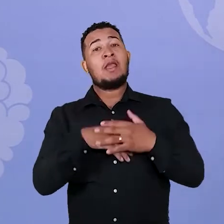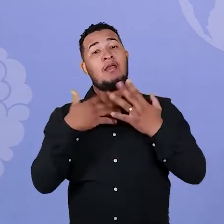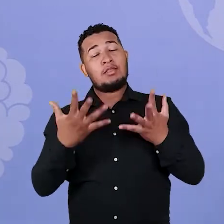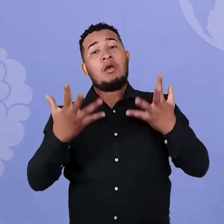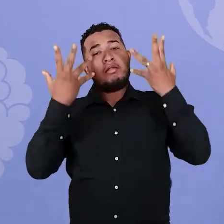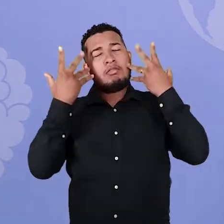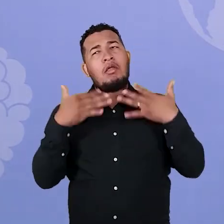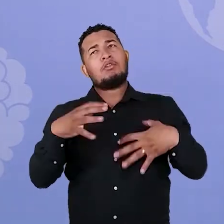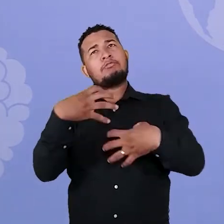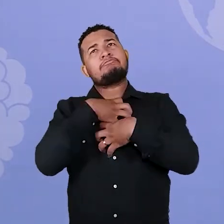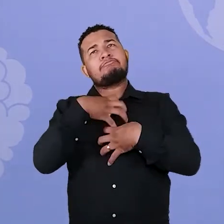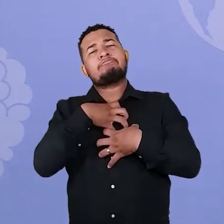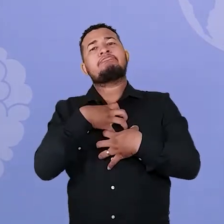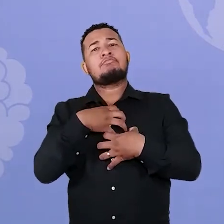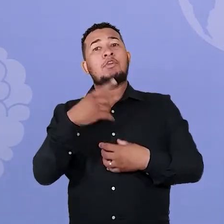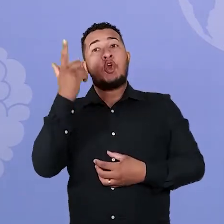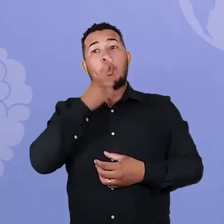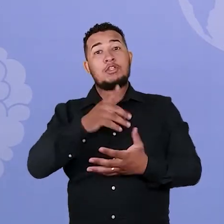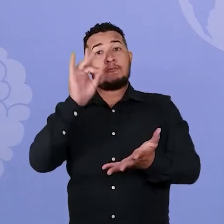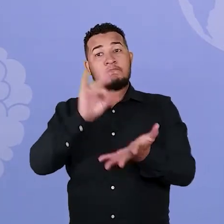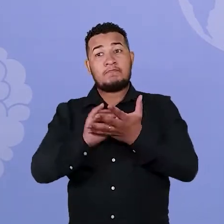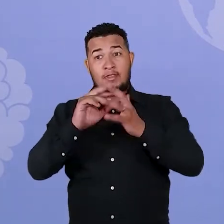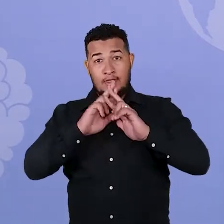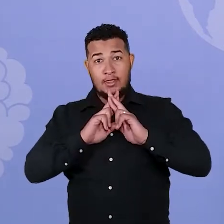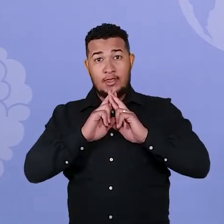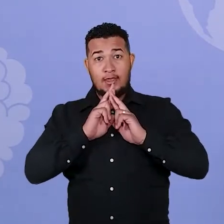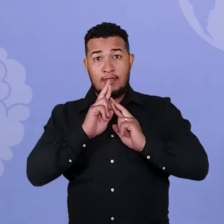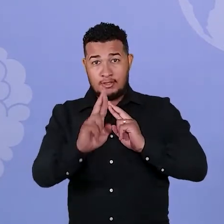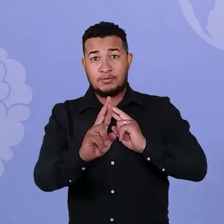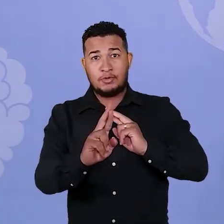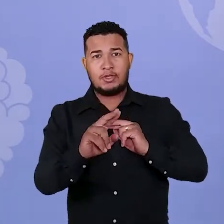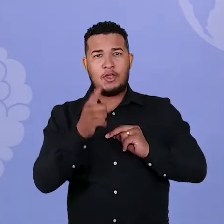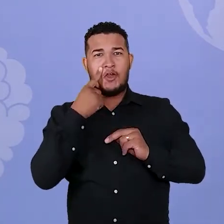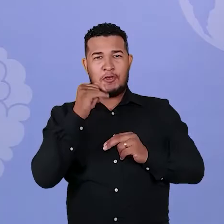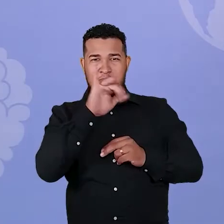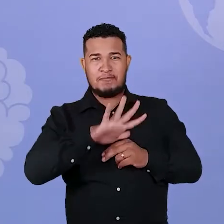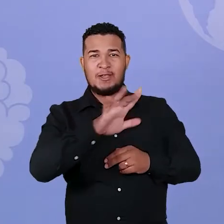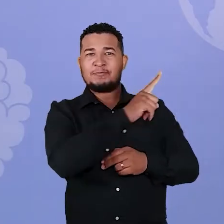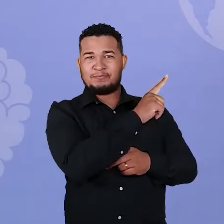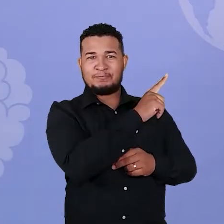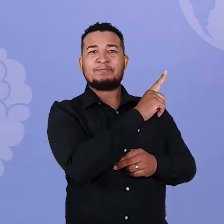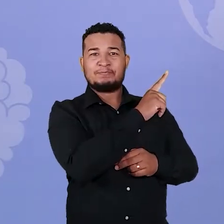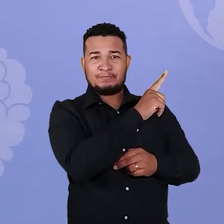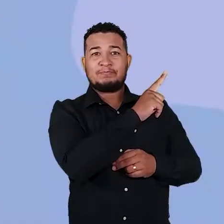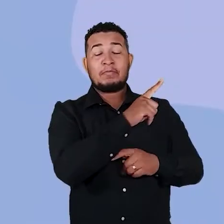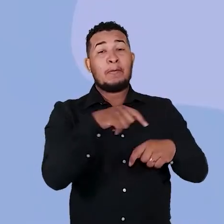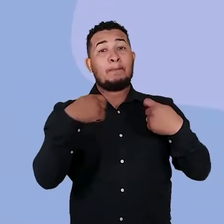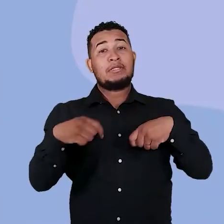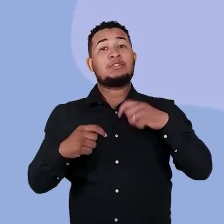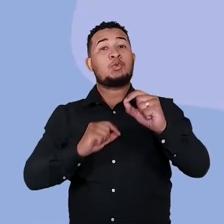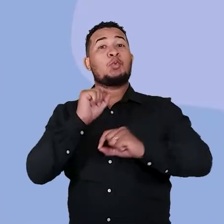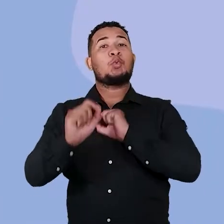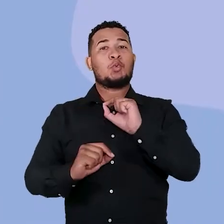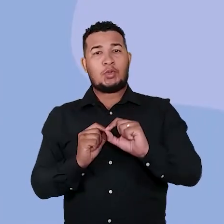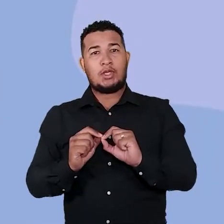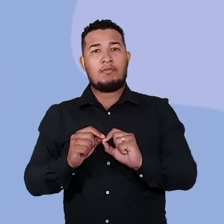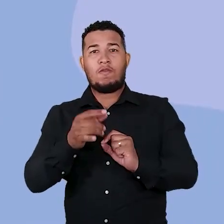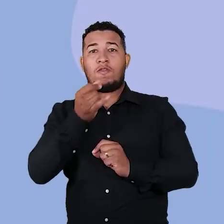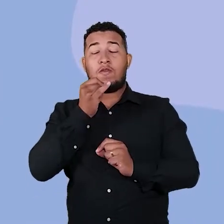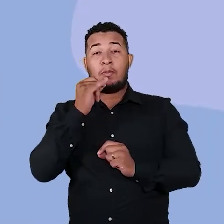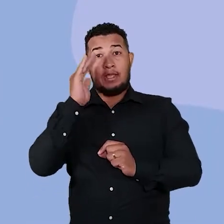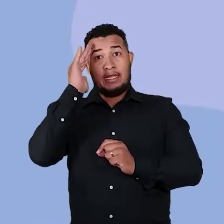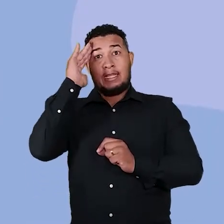Então, naturalmente, para a gente conseguir responder essa pergunta, olha lá no slide de novo, a gente